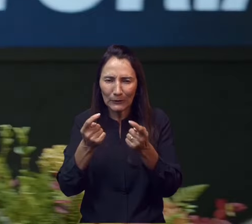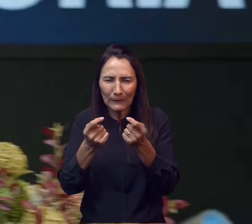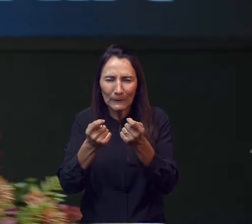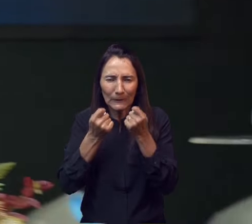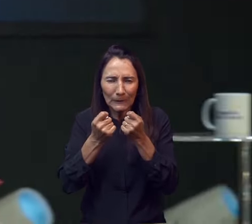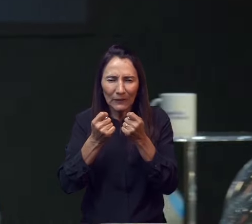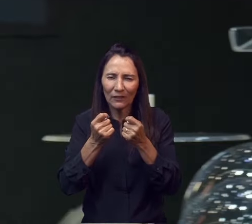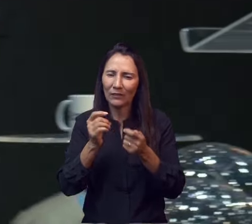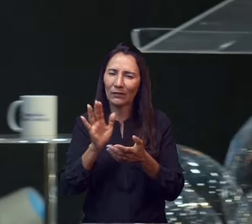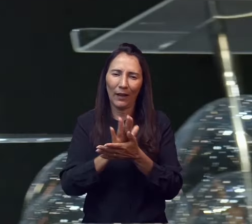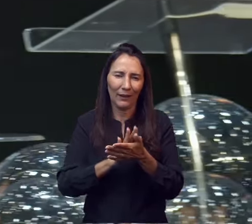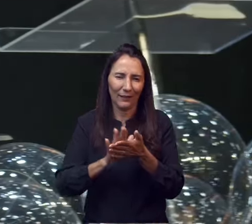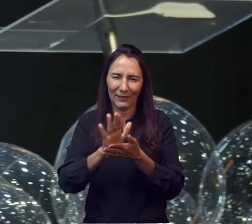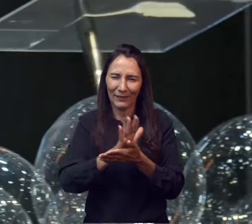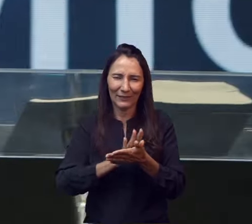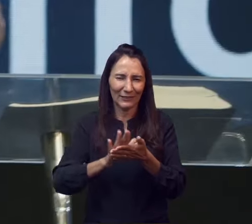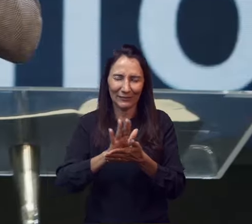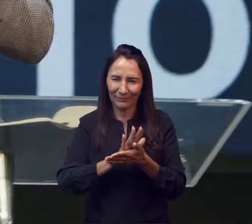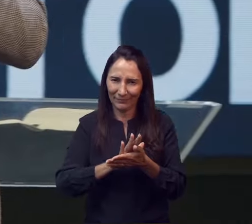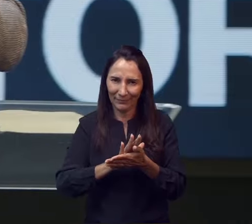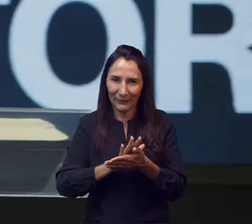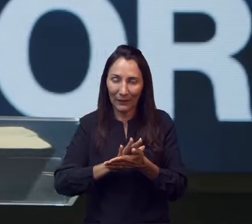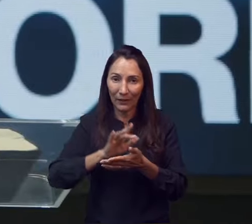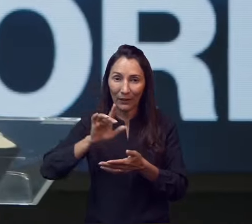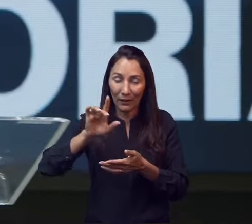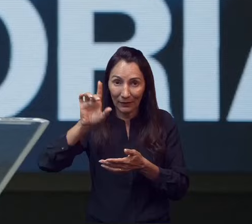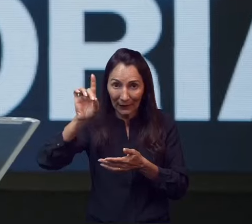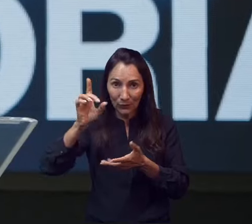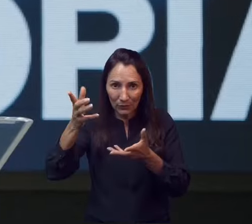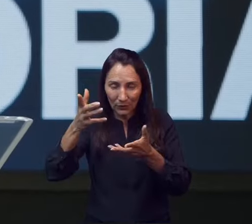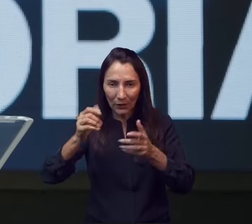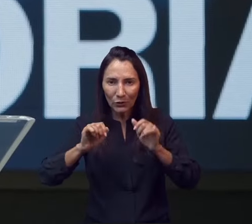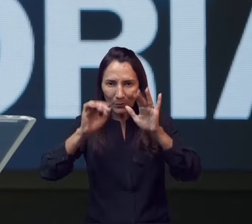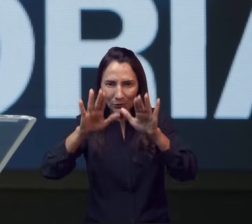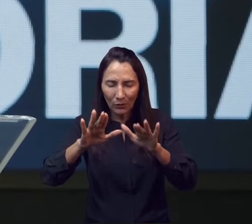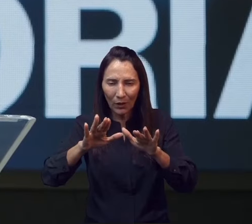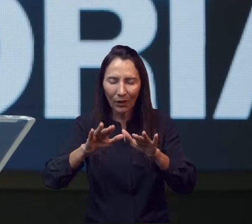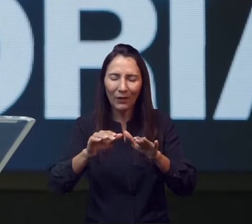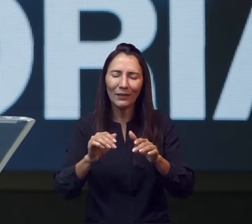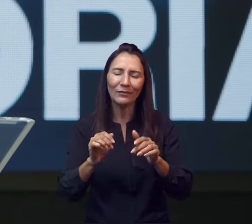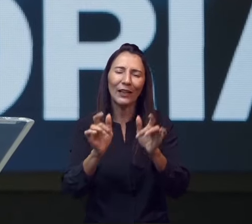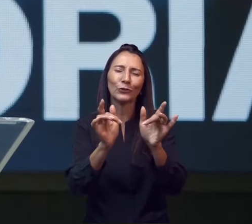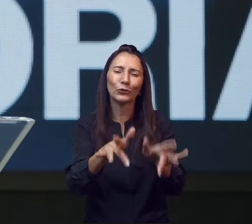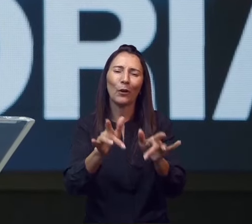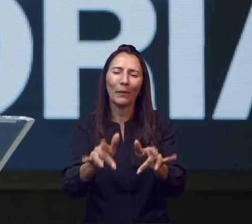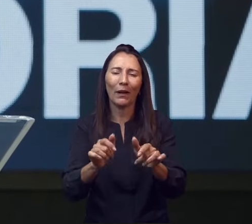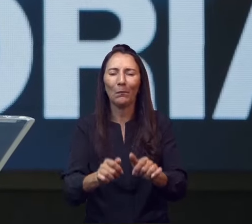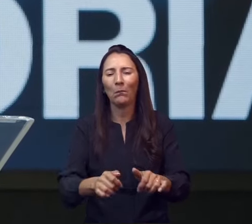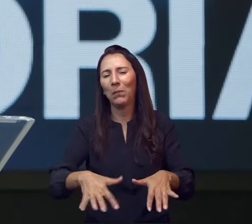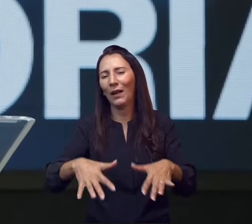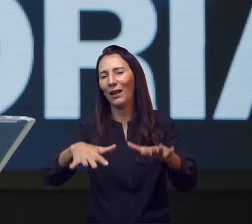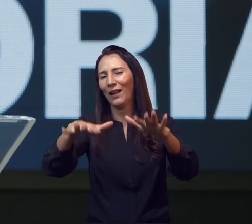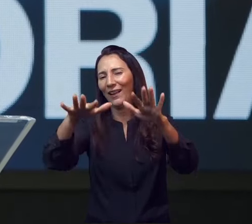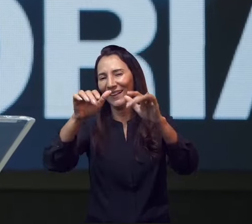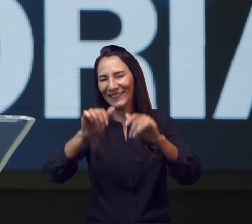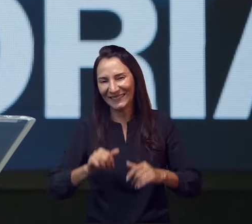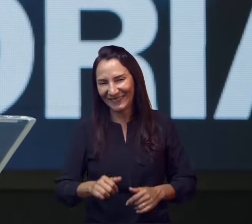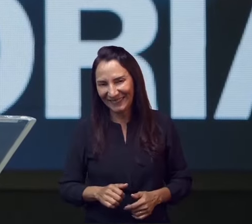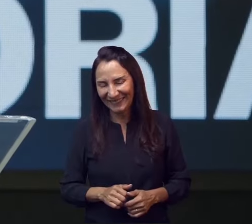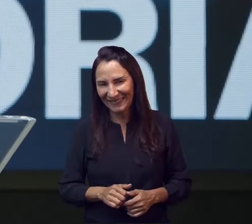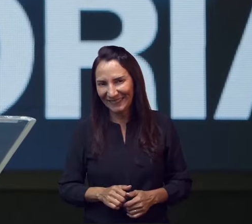miserável quer te abençoar vai sobrar vai sobrar como é que foi a história